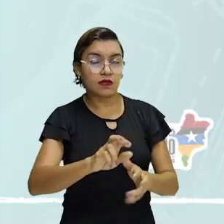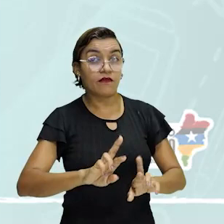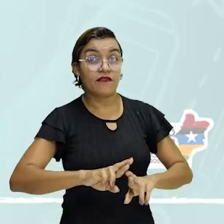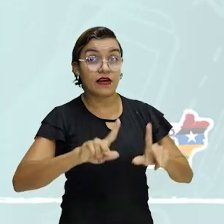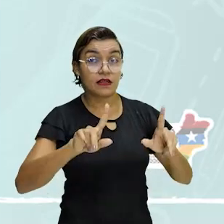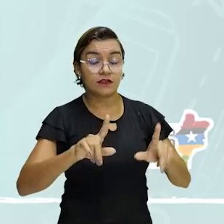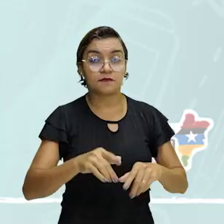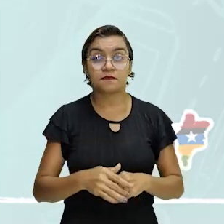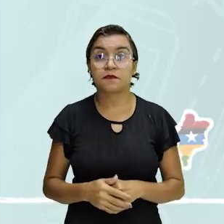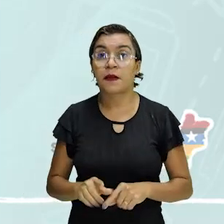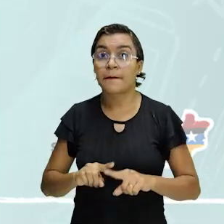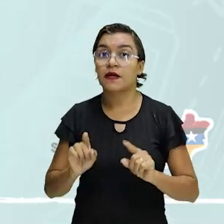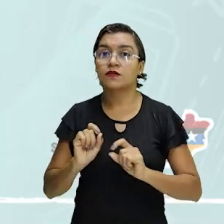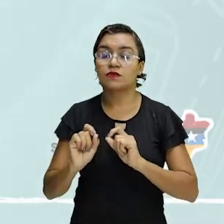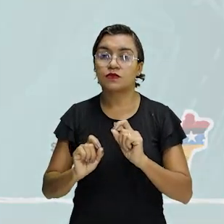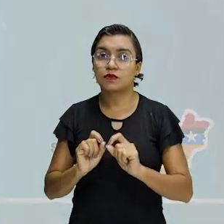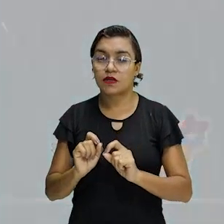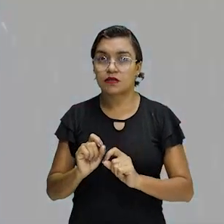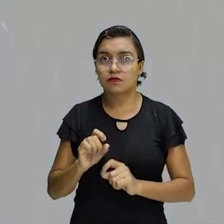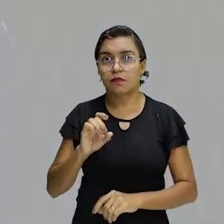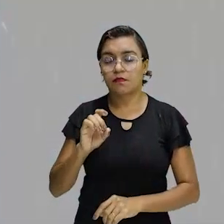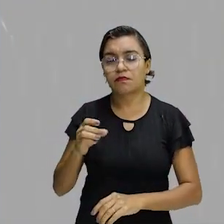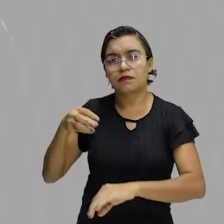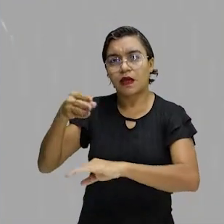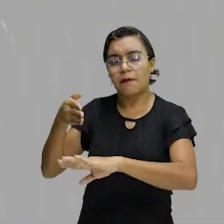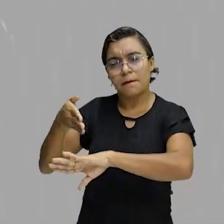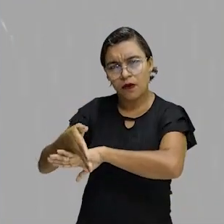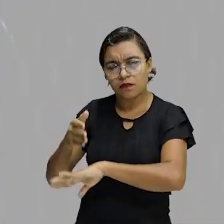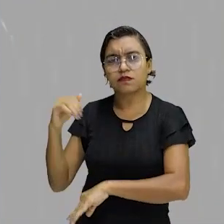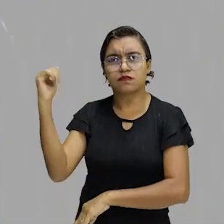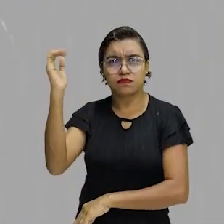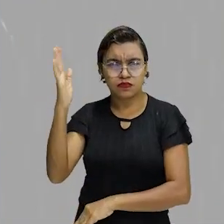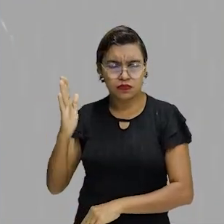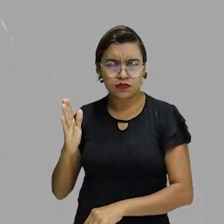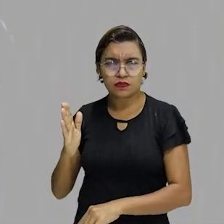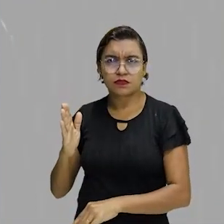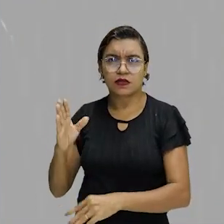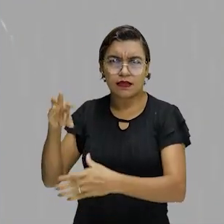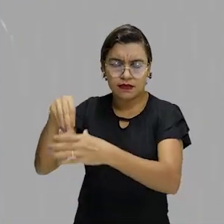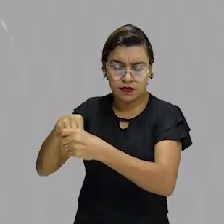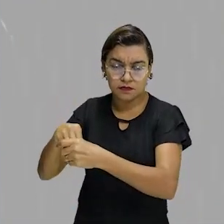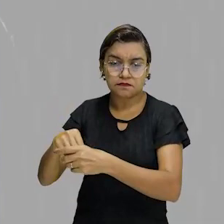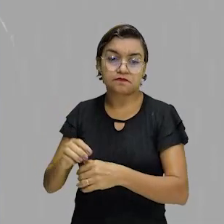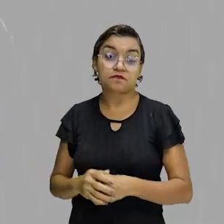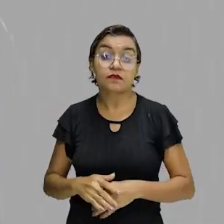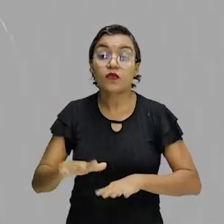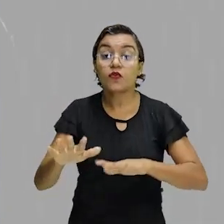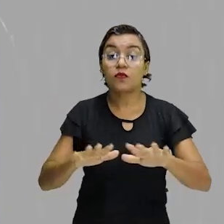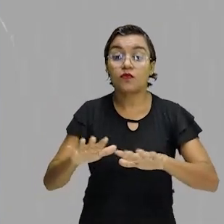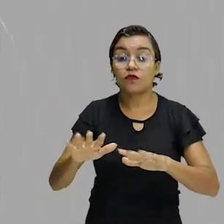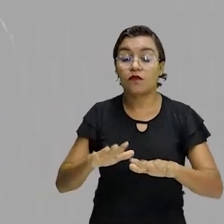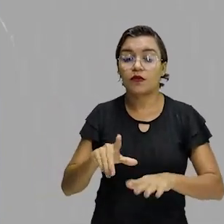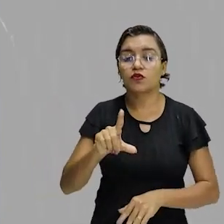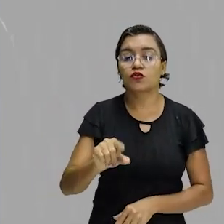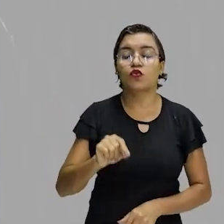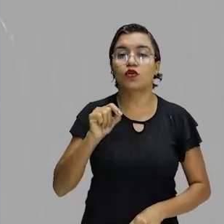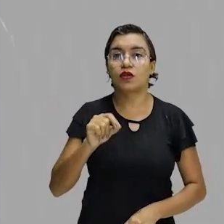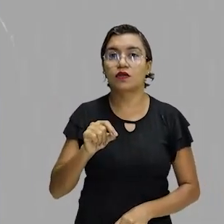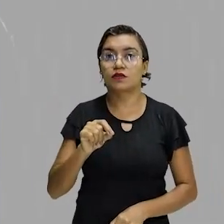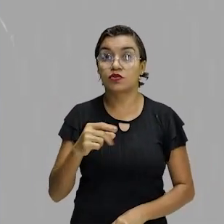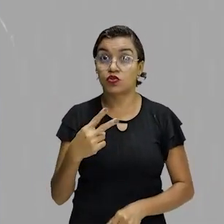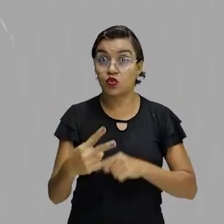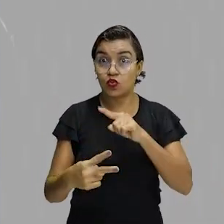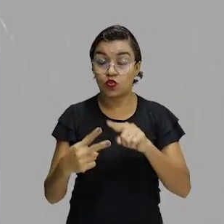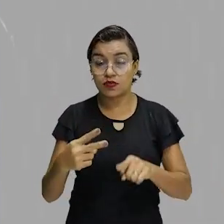antes, mas é mais do Brasil mesmo, situado aqui no Brasil. E dentre esses movimentos, eu escolhi 2 para citar, o